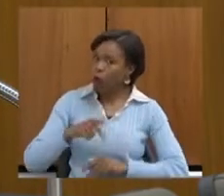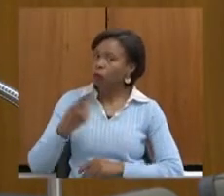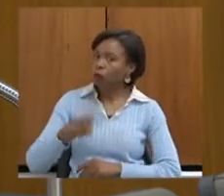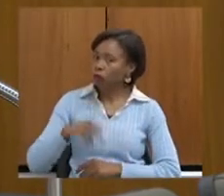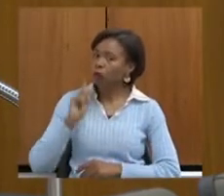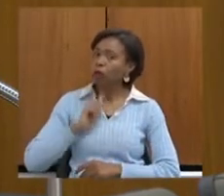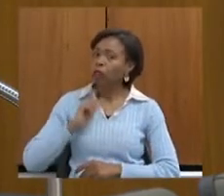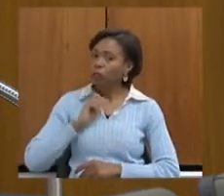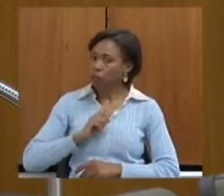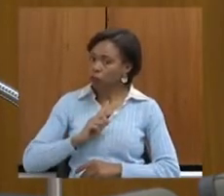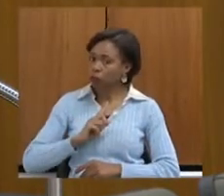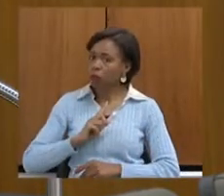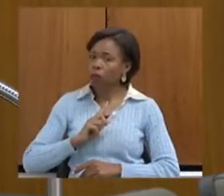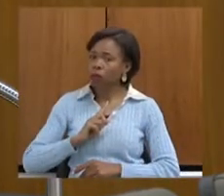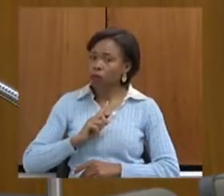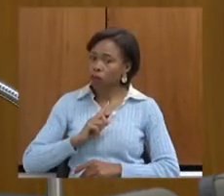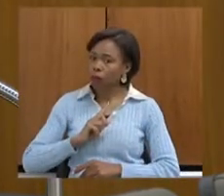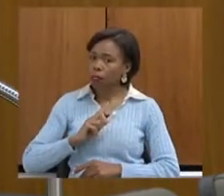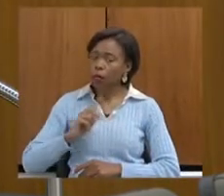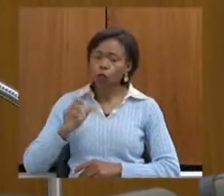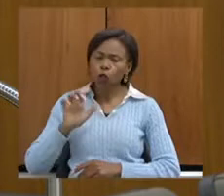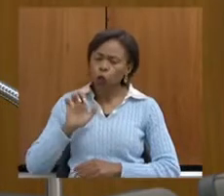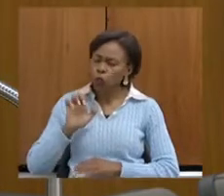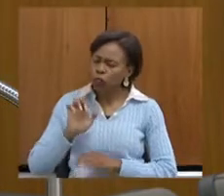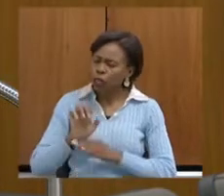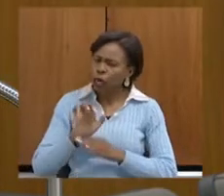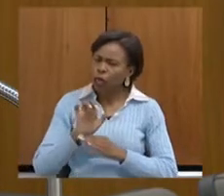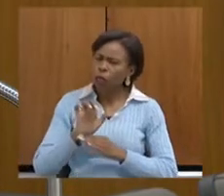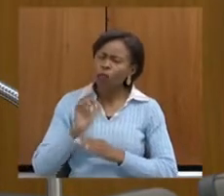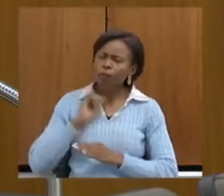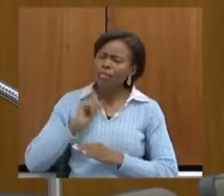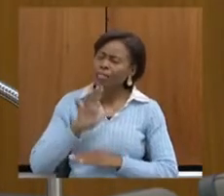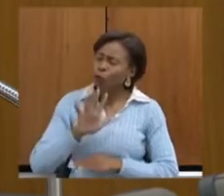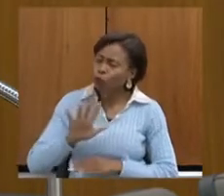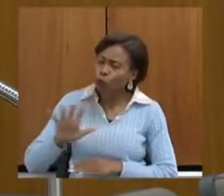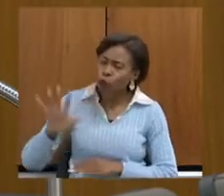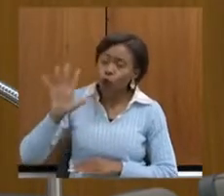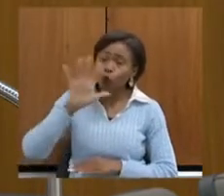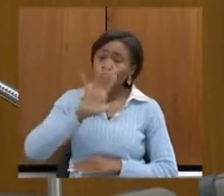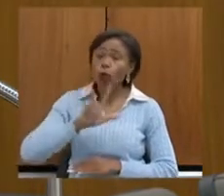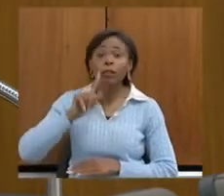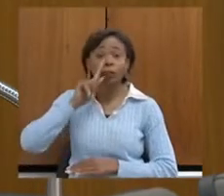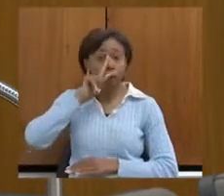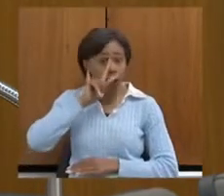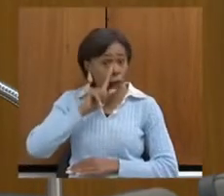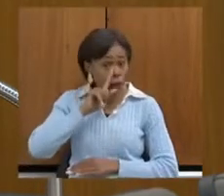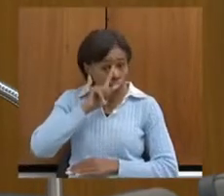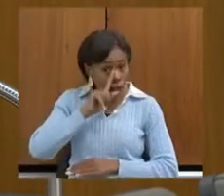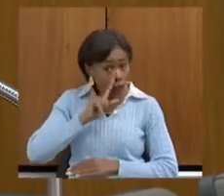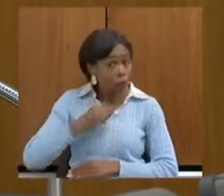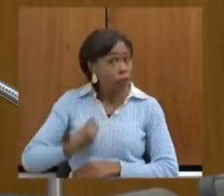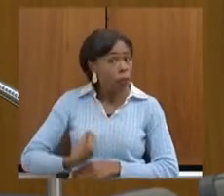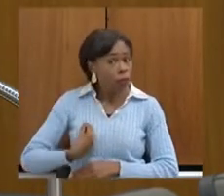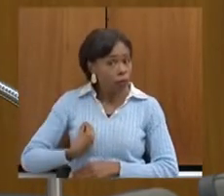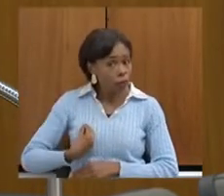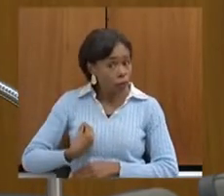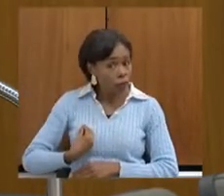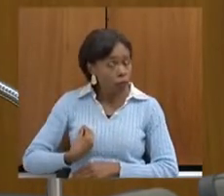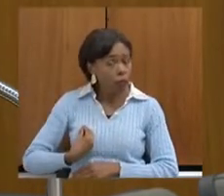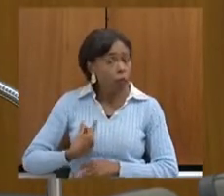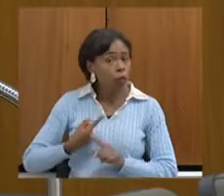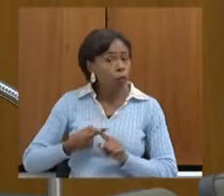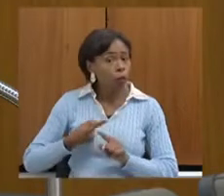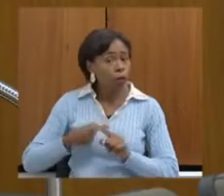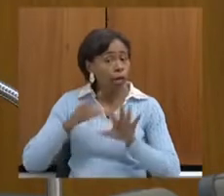toda é é todo o estado de Minas Gerais correndo risco de vida quando se